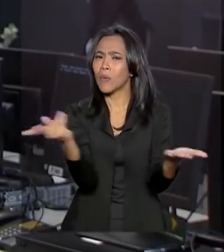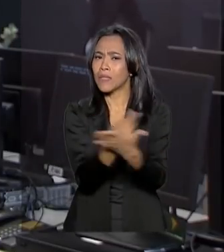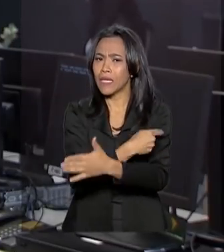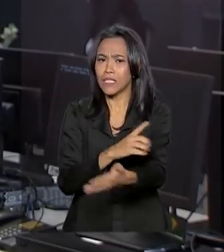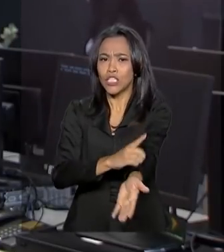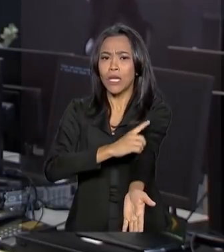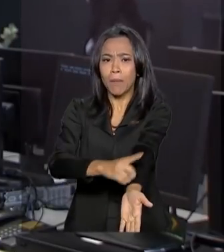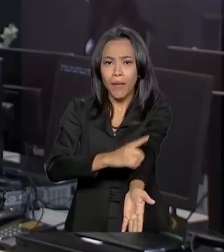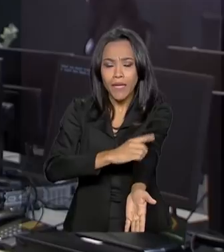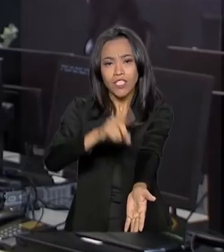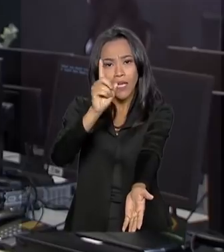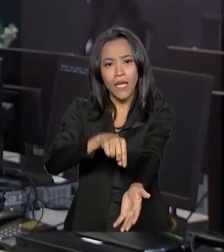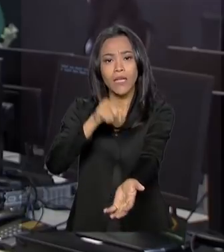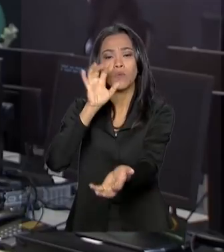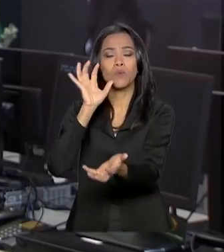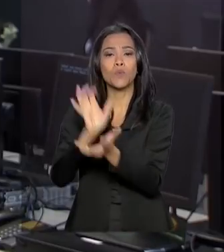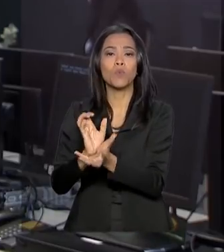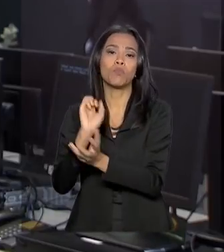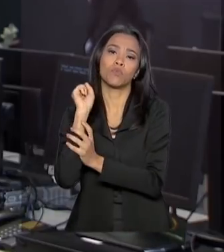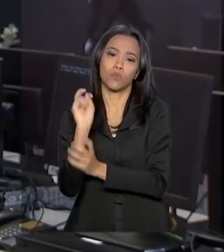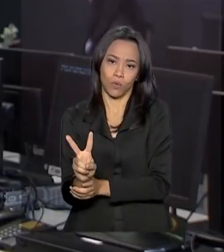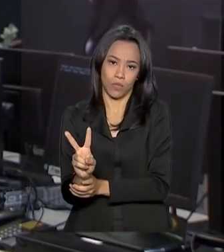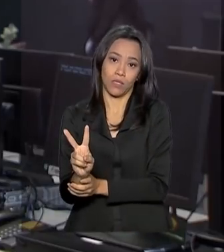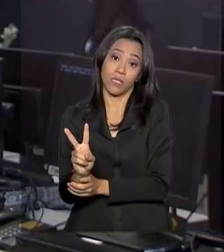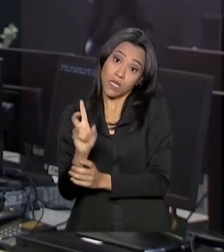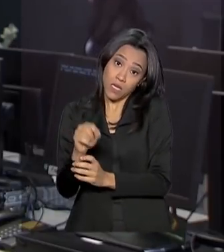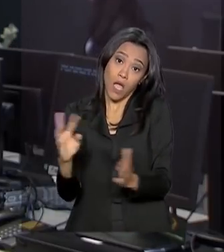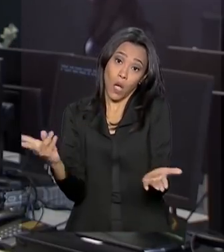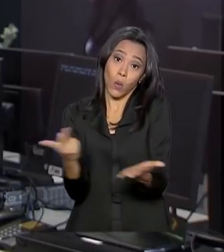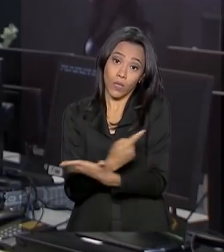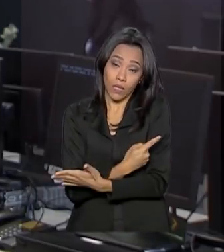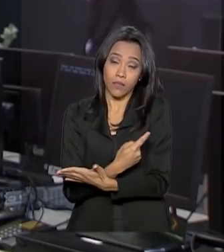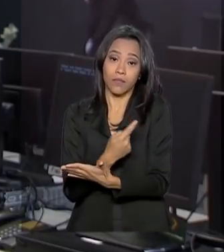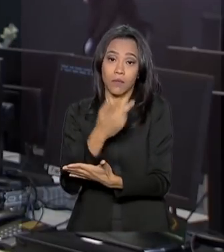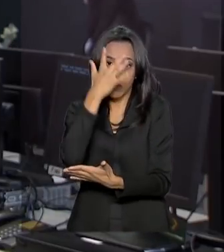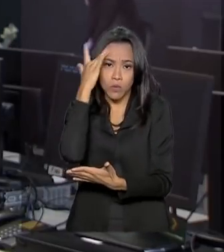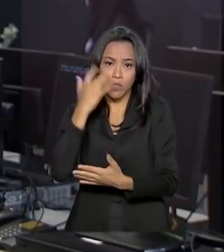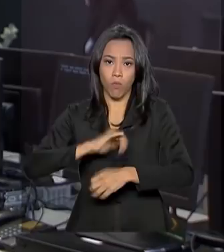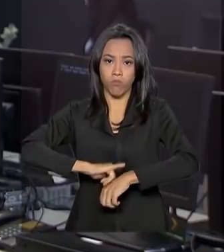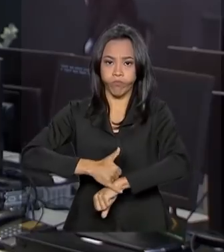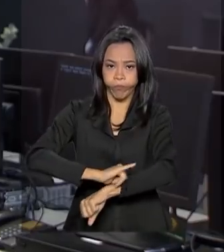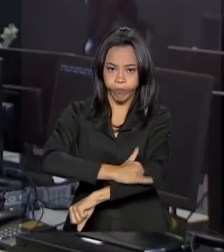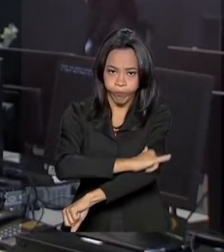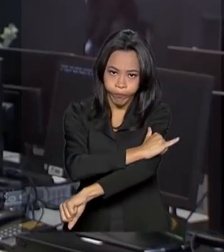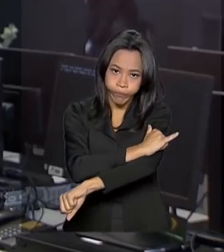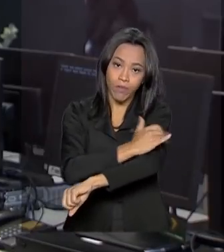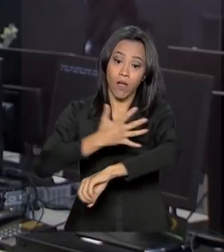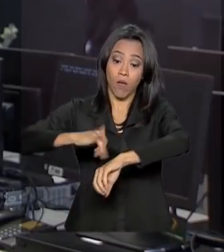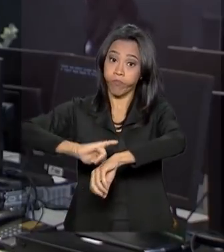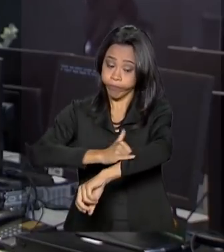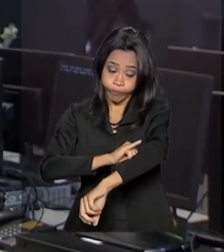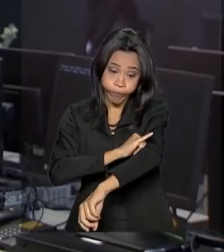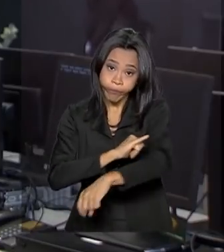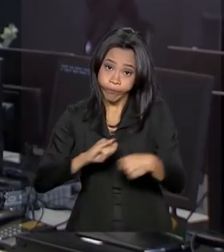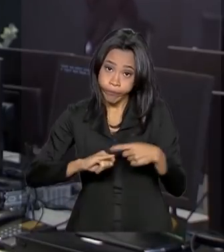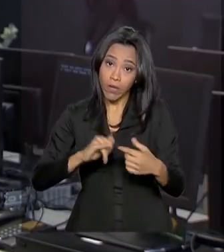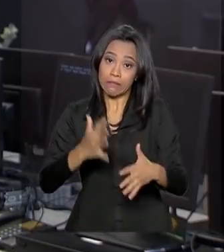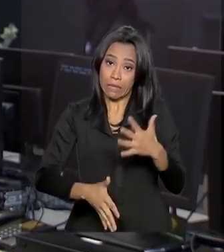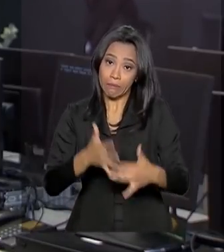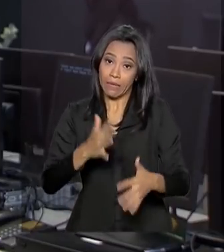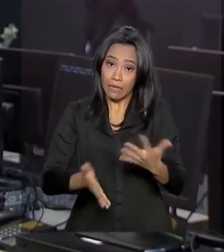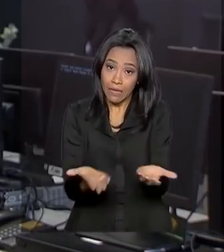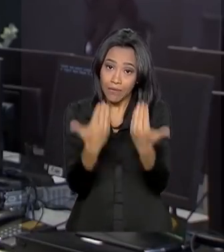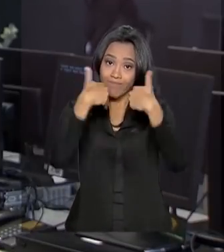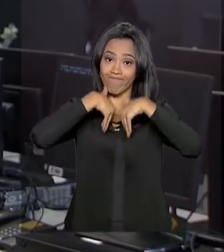diabetes é o do tipo 2, que acomete as pessoas que estão com sobrepeso. A obesidade impede que o organismo